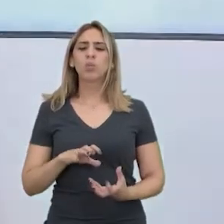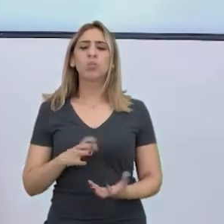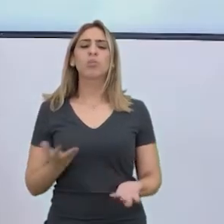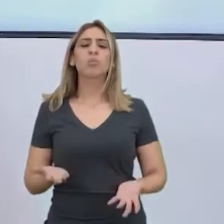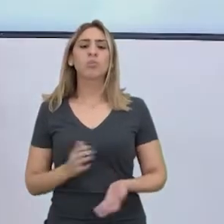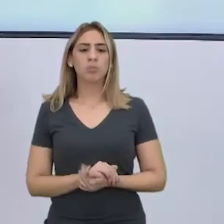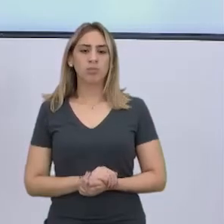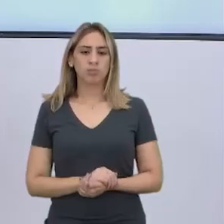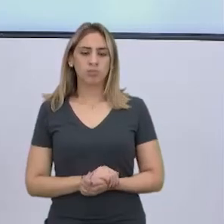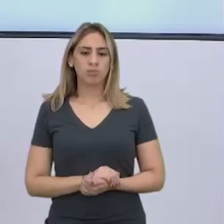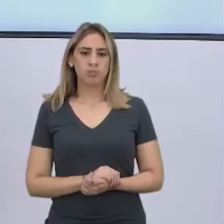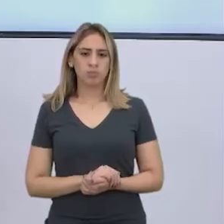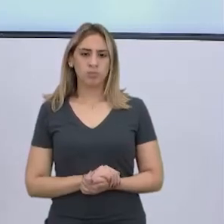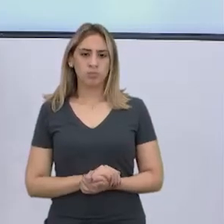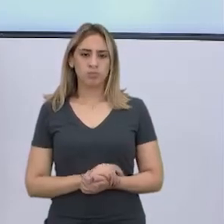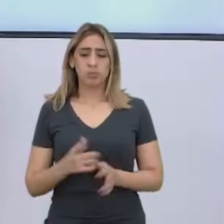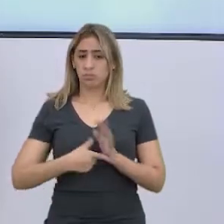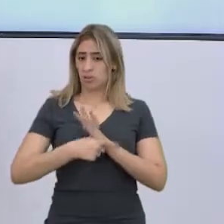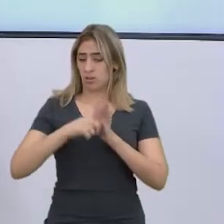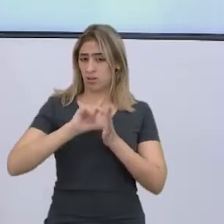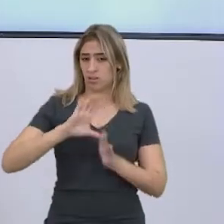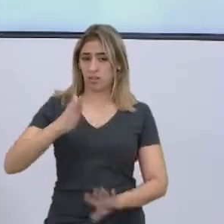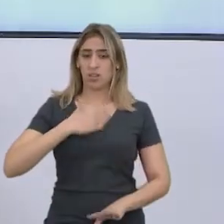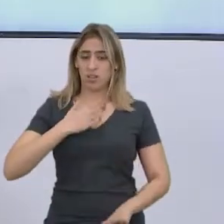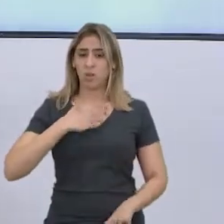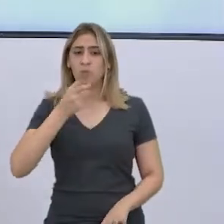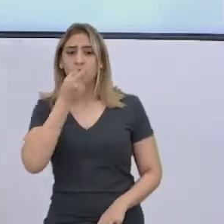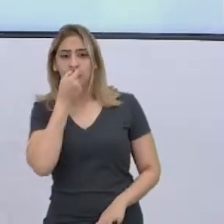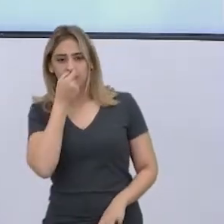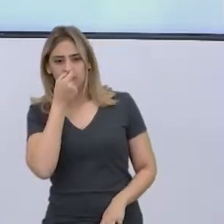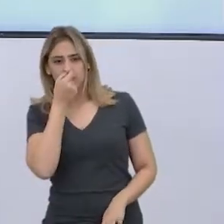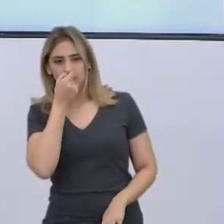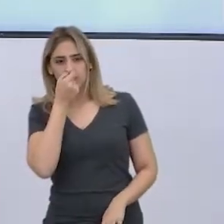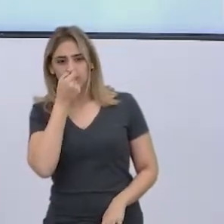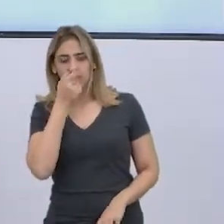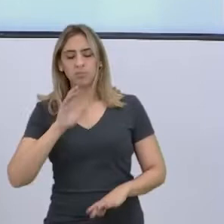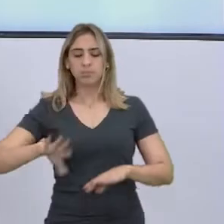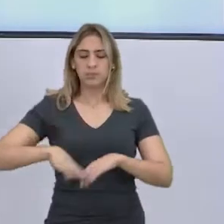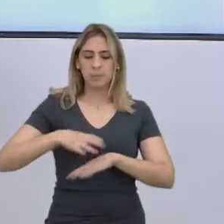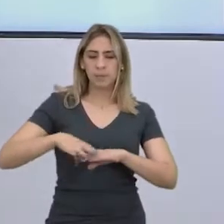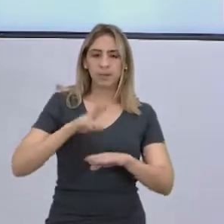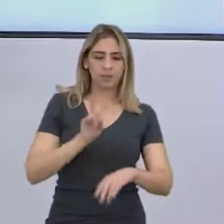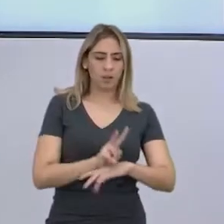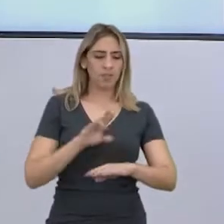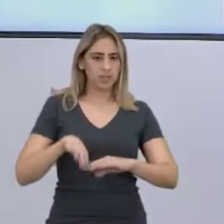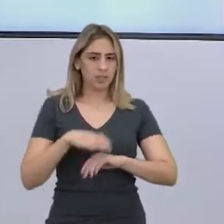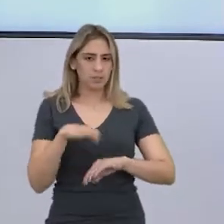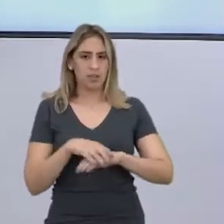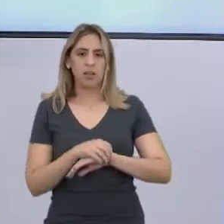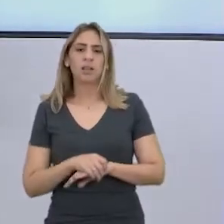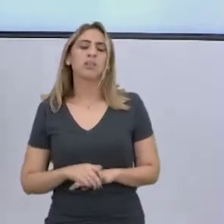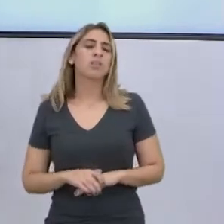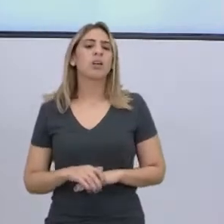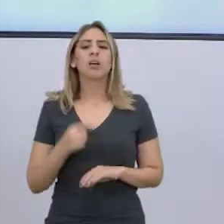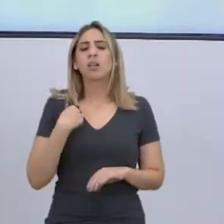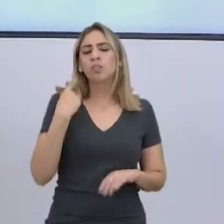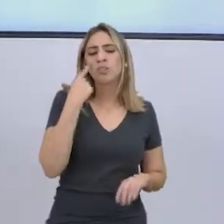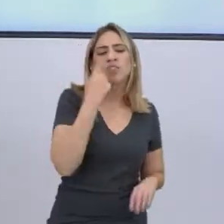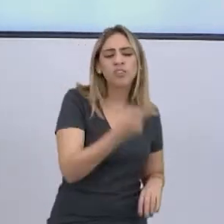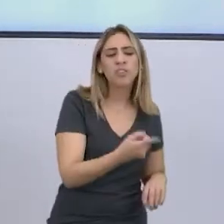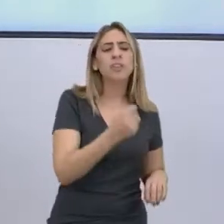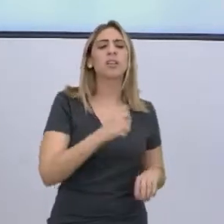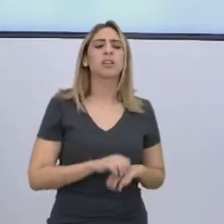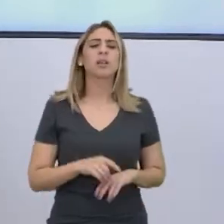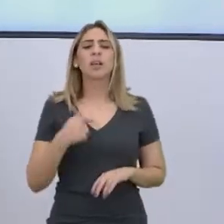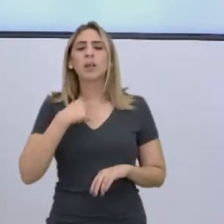fez? Antes, eu, Fabiana, sapateira. E aí eu via lá e pensa, sou